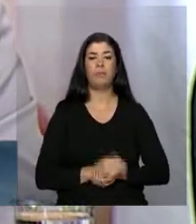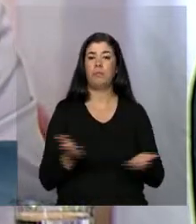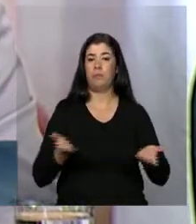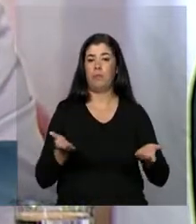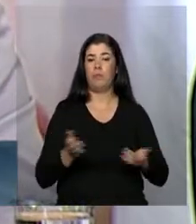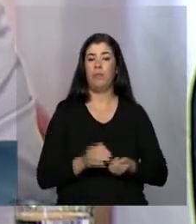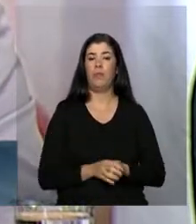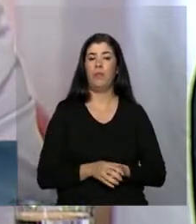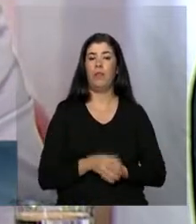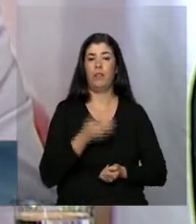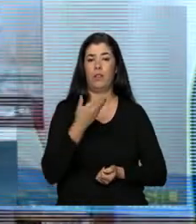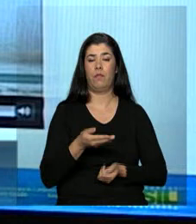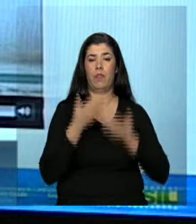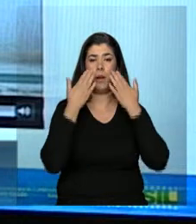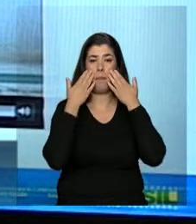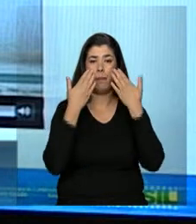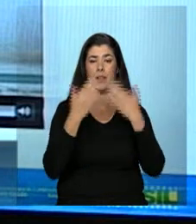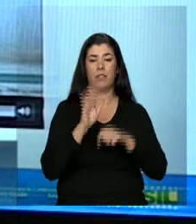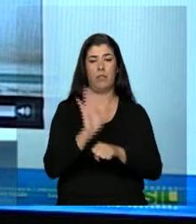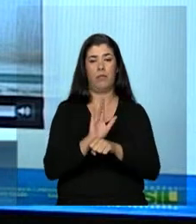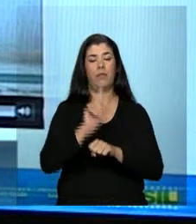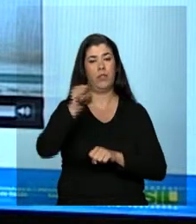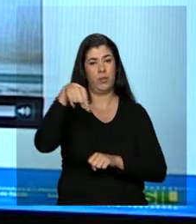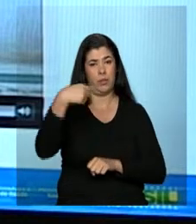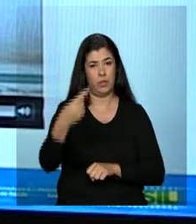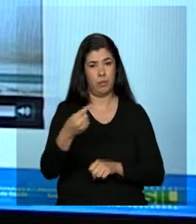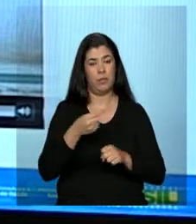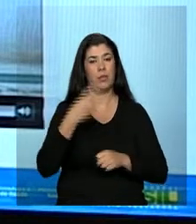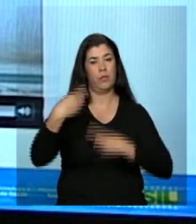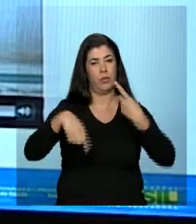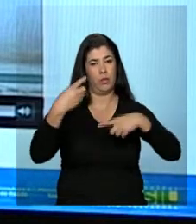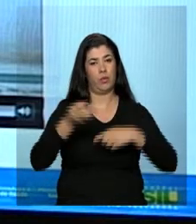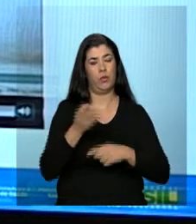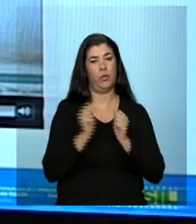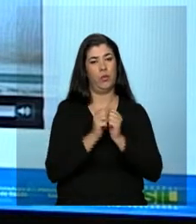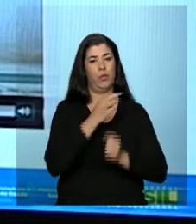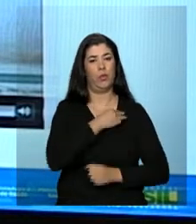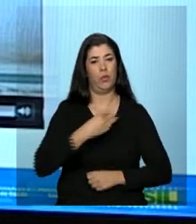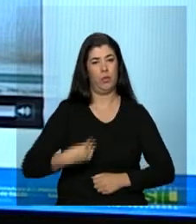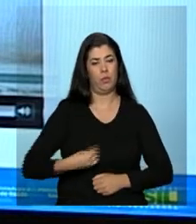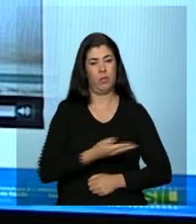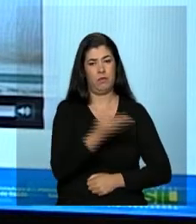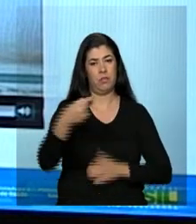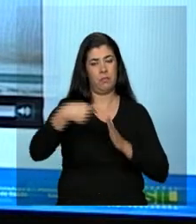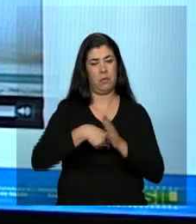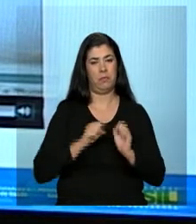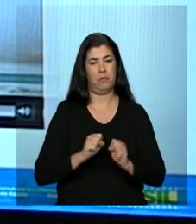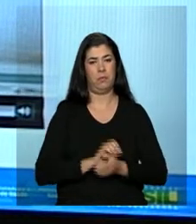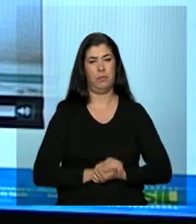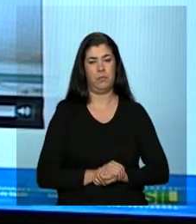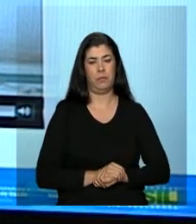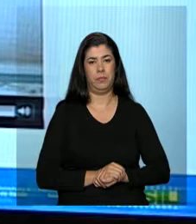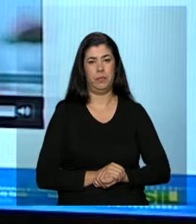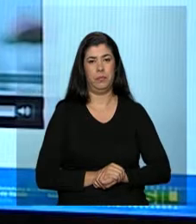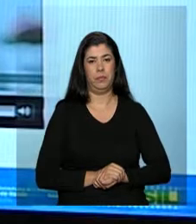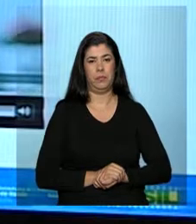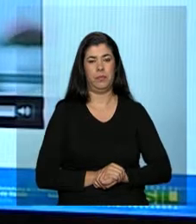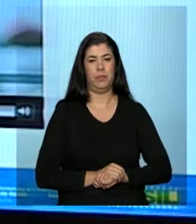a SCOM vai apresentar o vídeo e depois vai estar aberto para discussão junto com o ministro da Saúde e os demais.